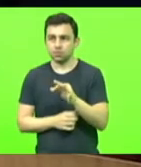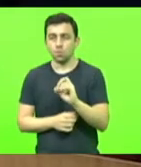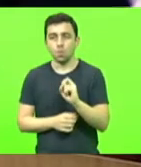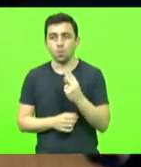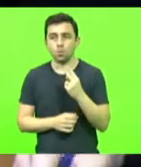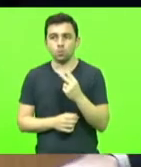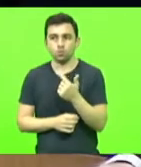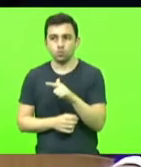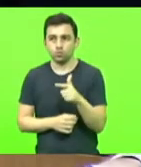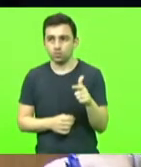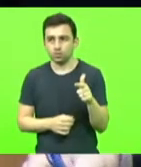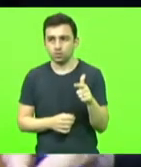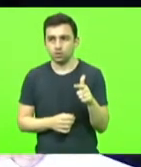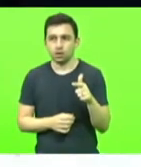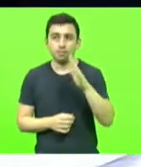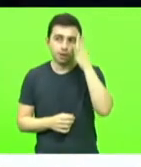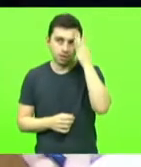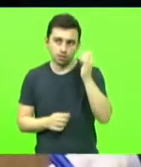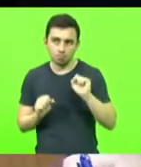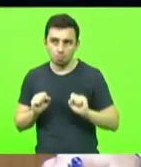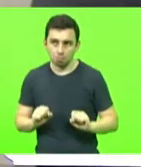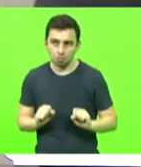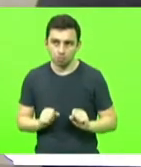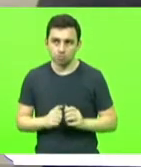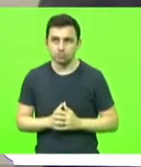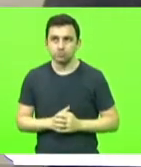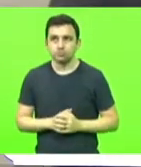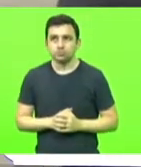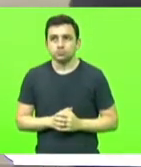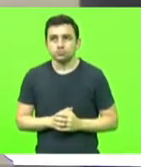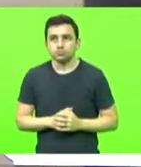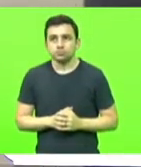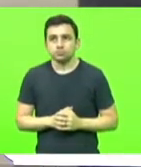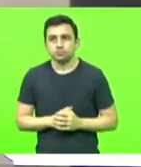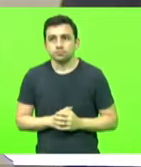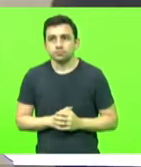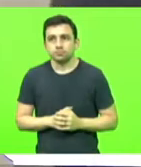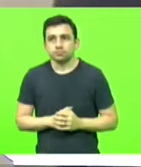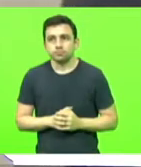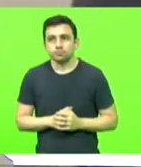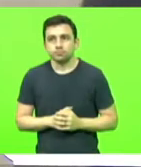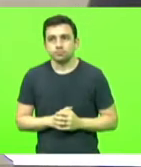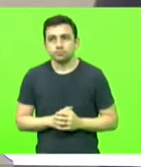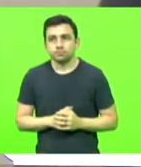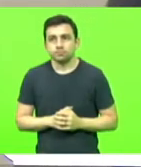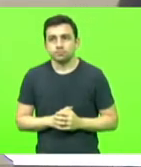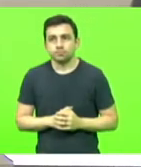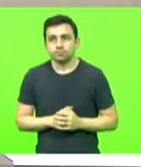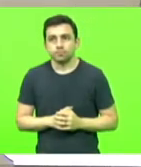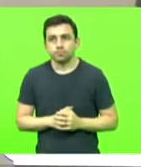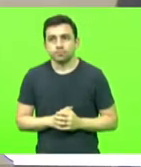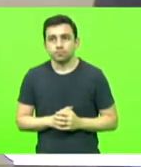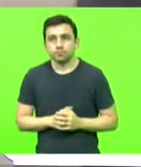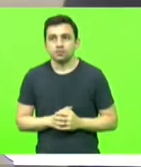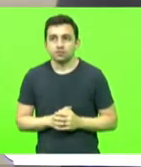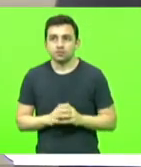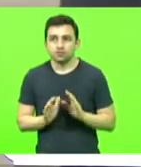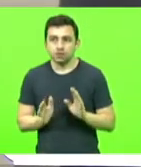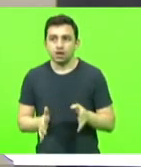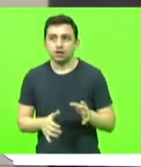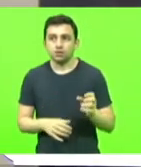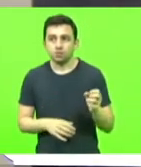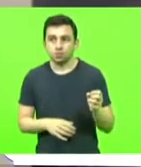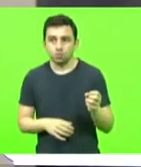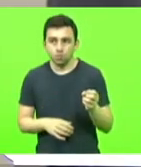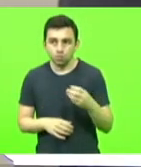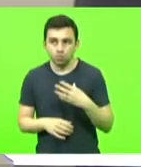aqui, deveria ficar para amanhã. Deputado Sareta, foi atualizado por ser moções